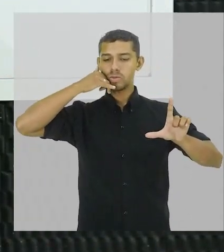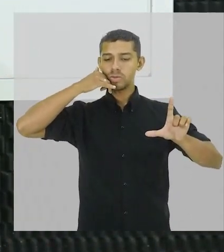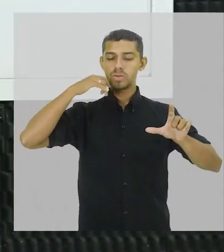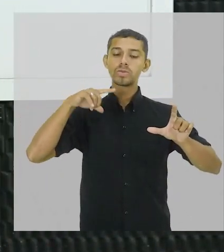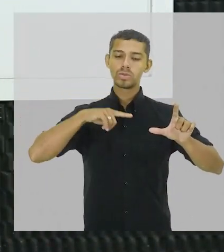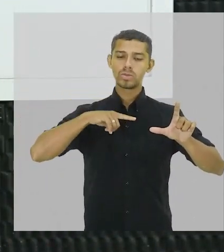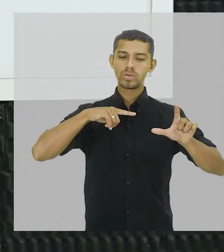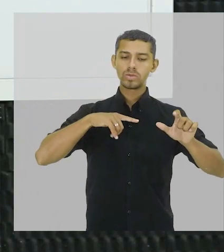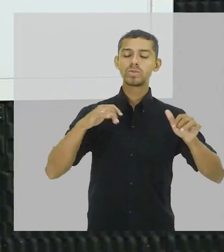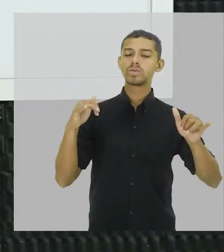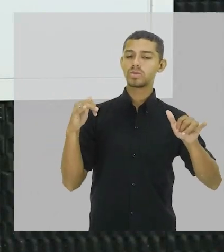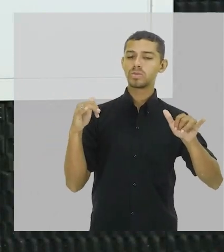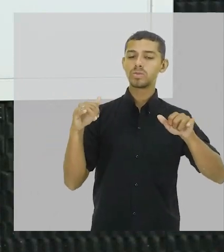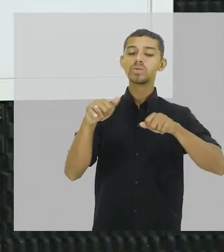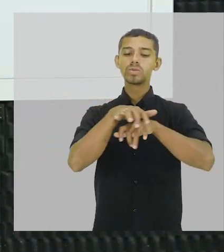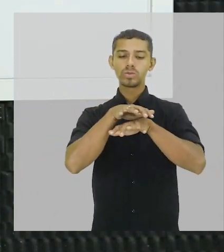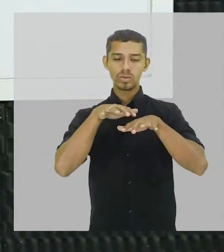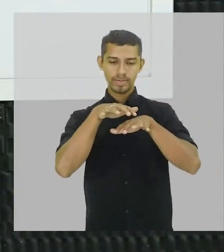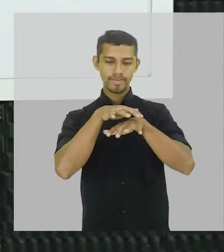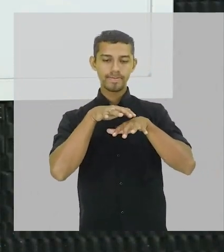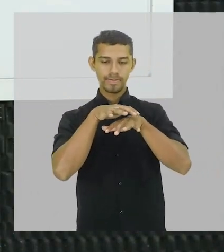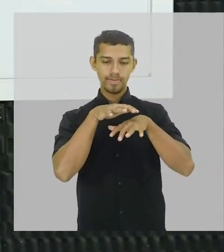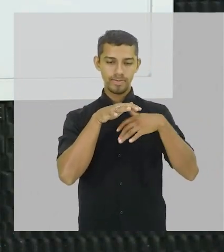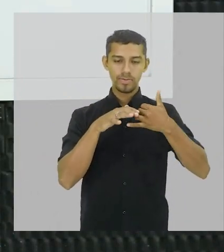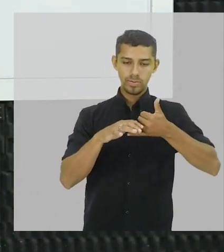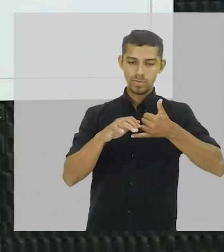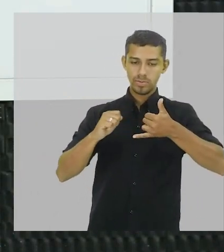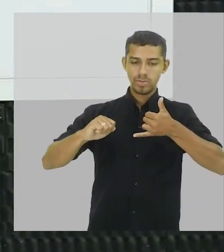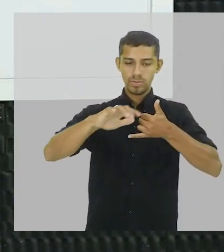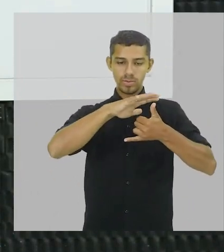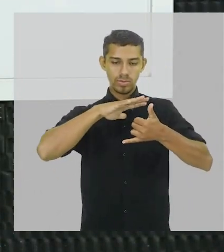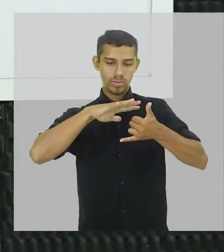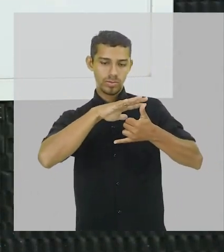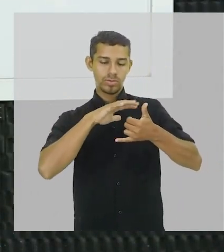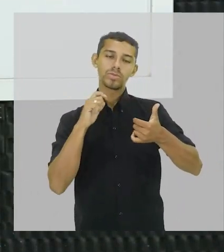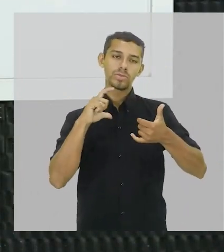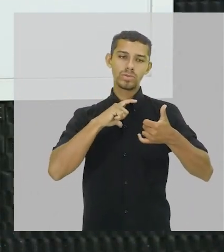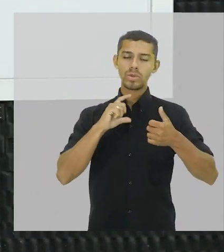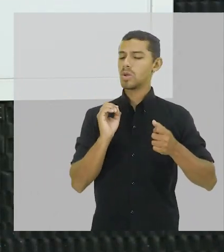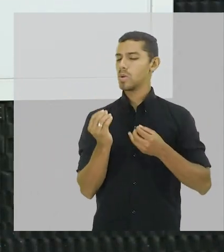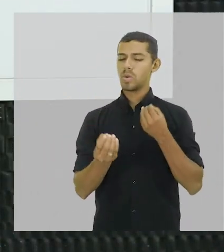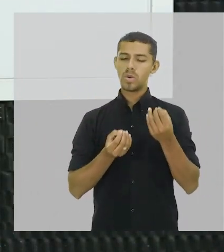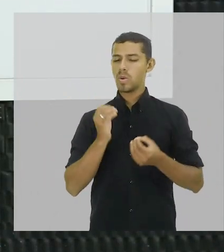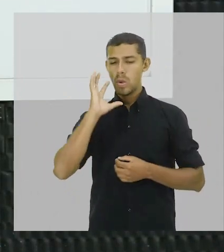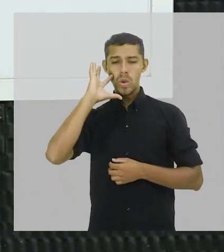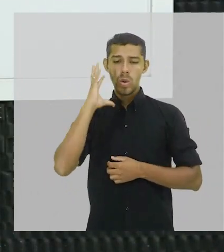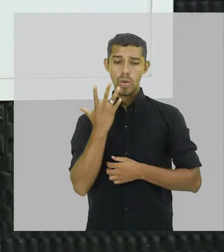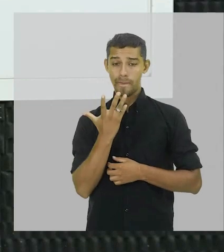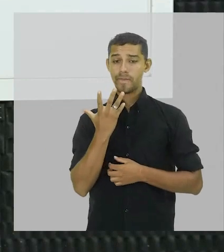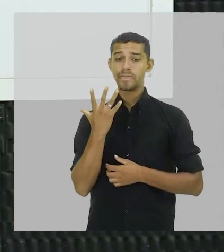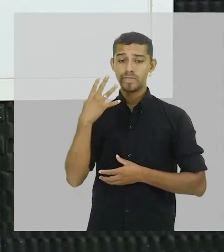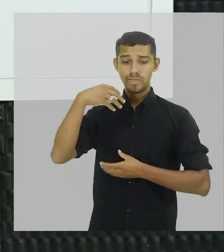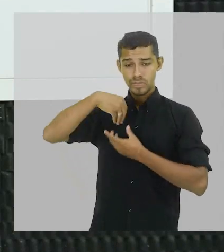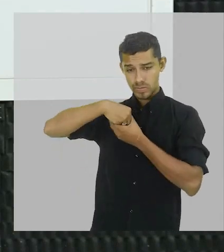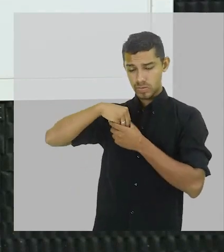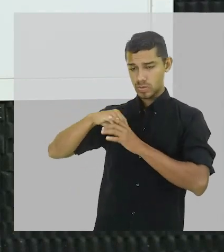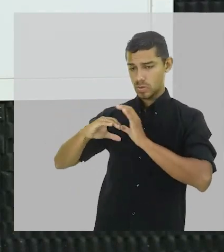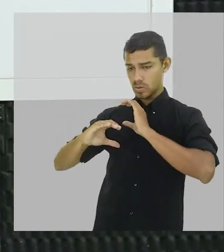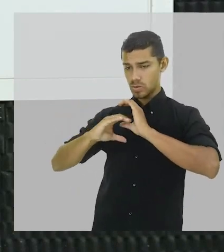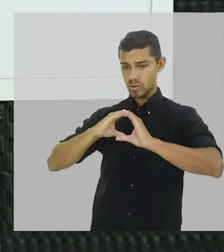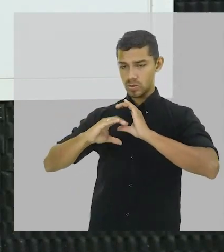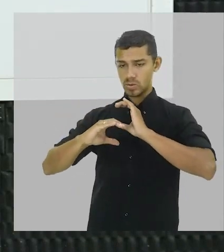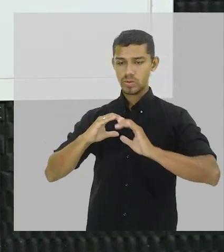o avião e a torre, né? Bom, então como é que funciona essa situação de comunicação entre o avião e a torre, por